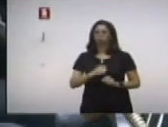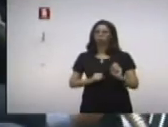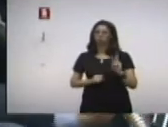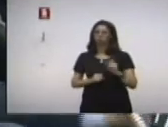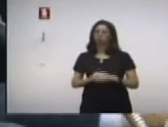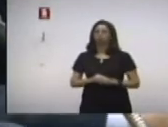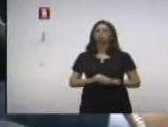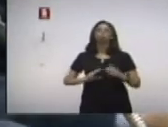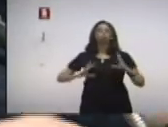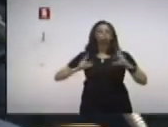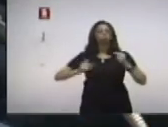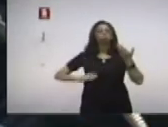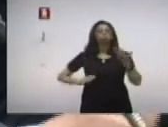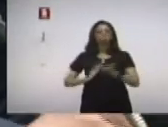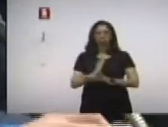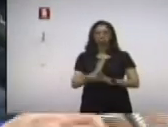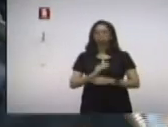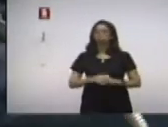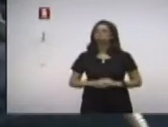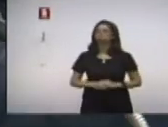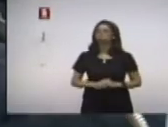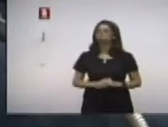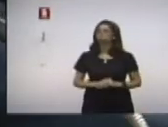aprovado por unanimidade